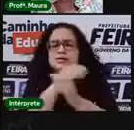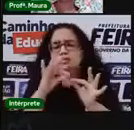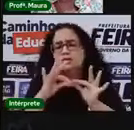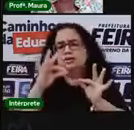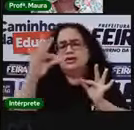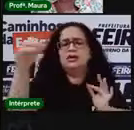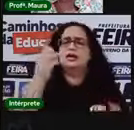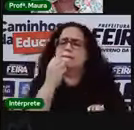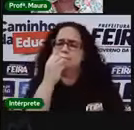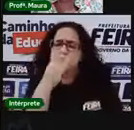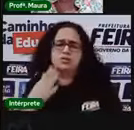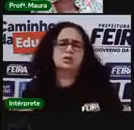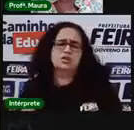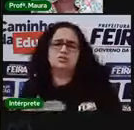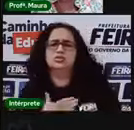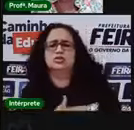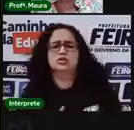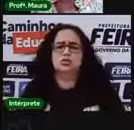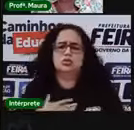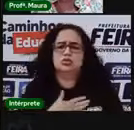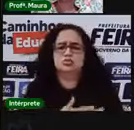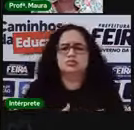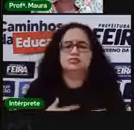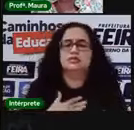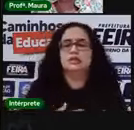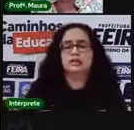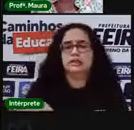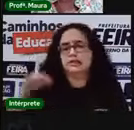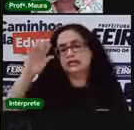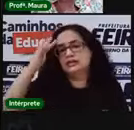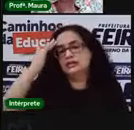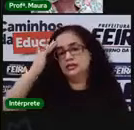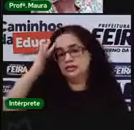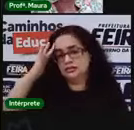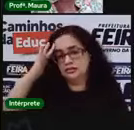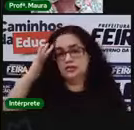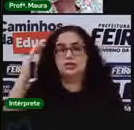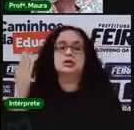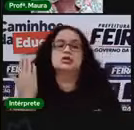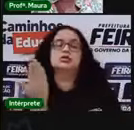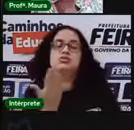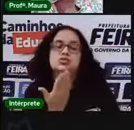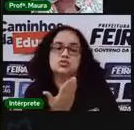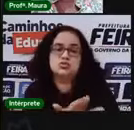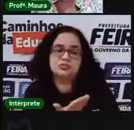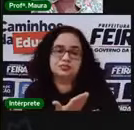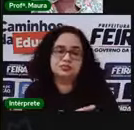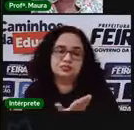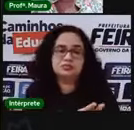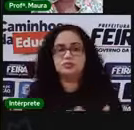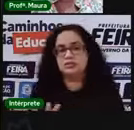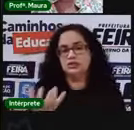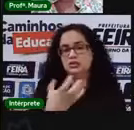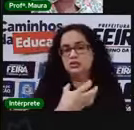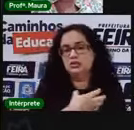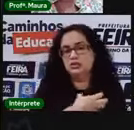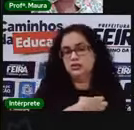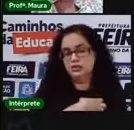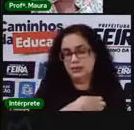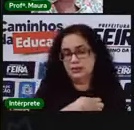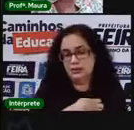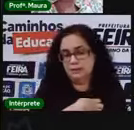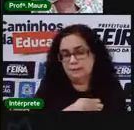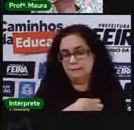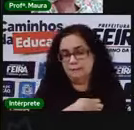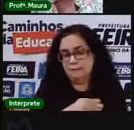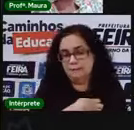amola, significa dizer que você concebeu, que você entendeu a intenção da aula, que é essa questão da sensibilização